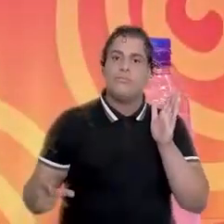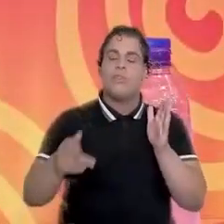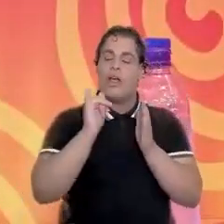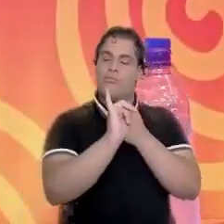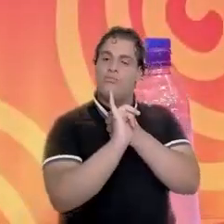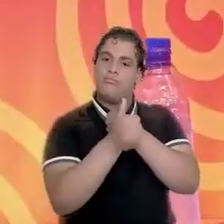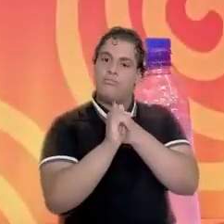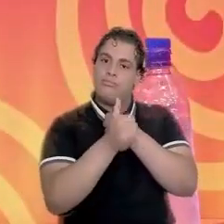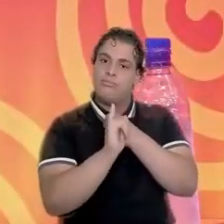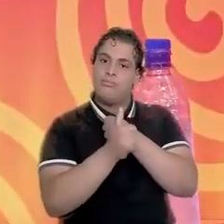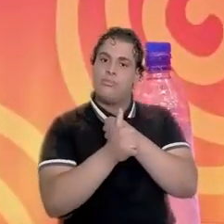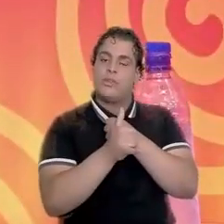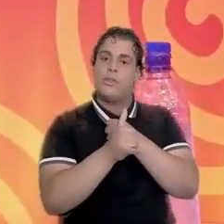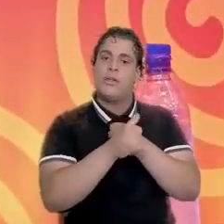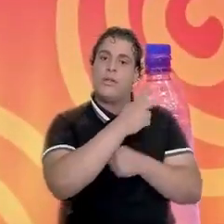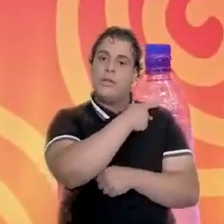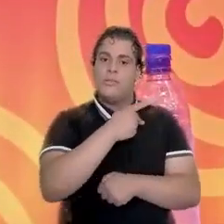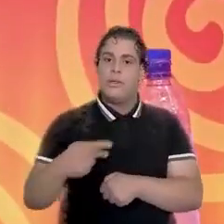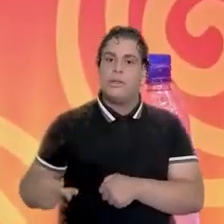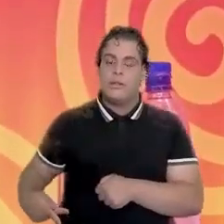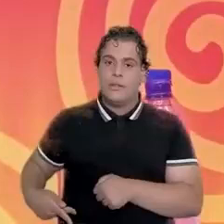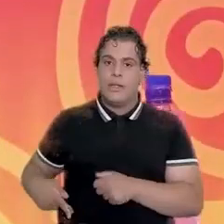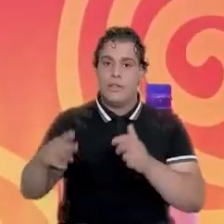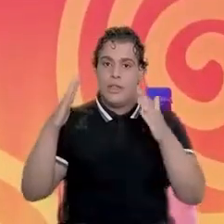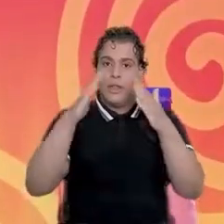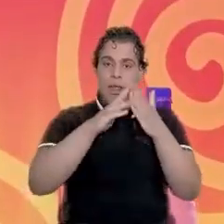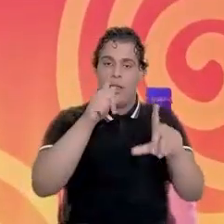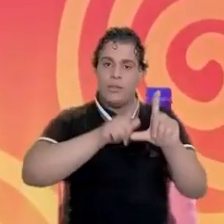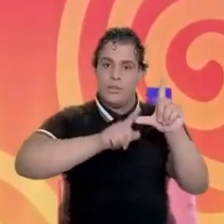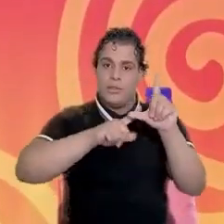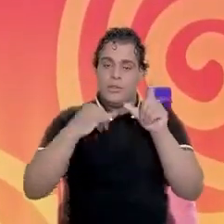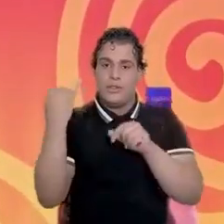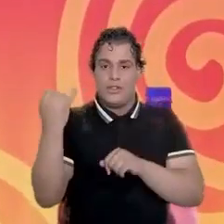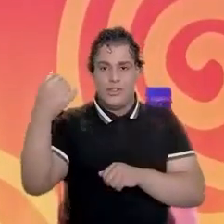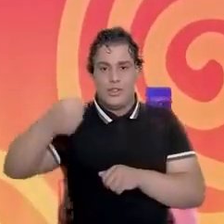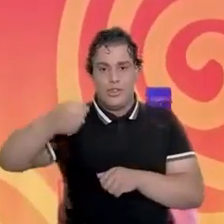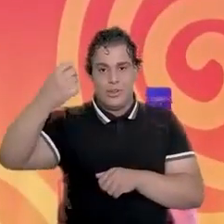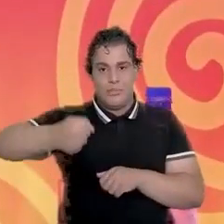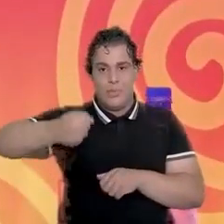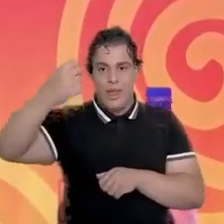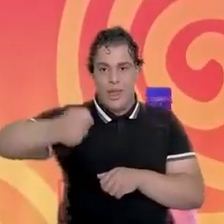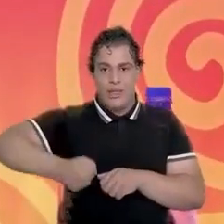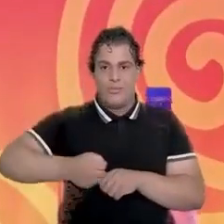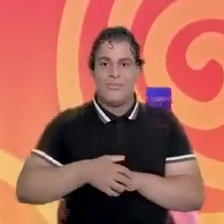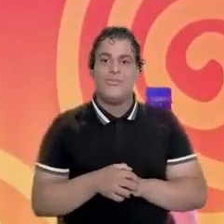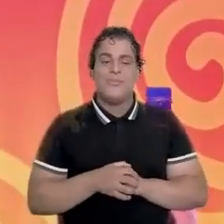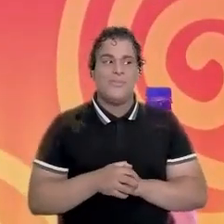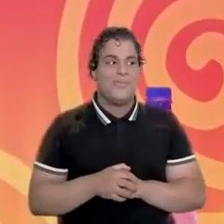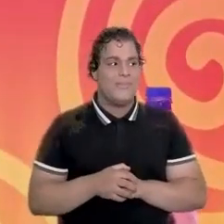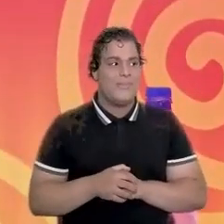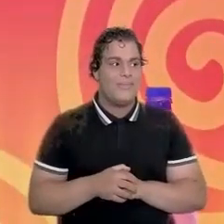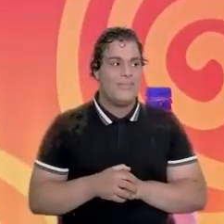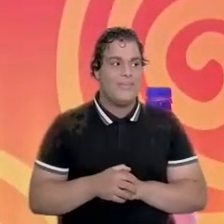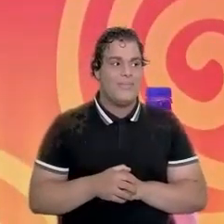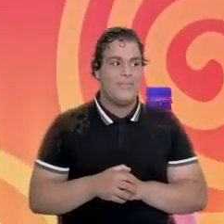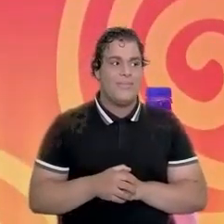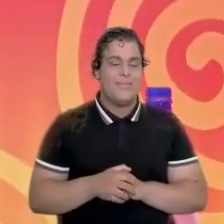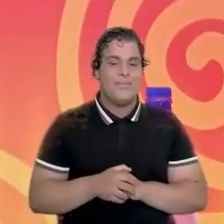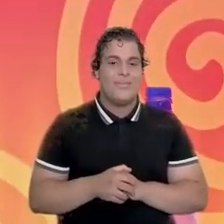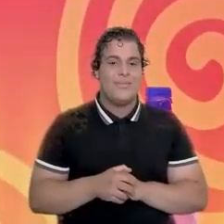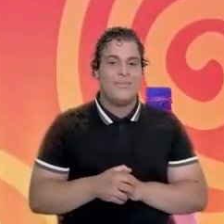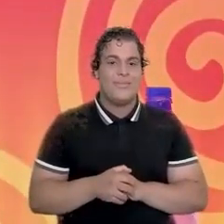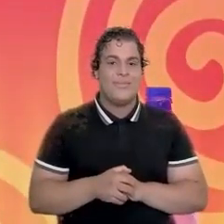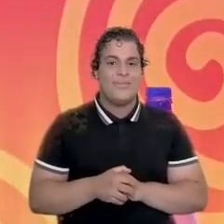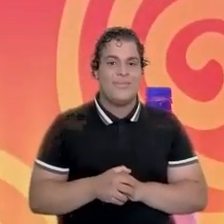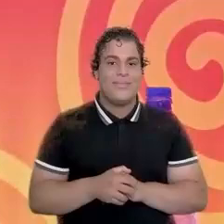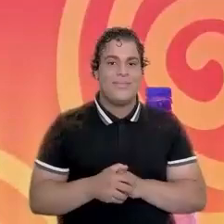contista. É presidente da Academia Ibiaense de Letras, já na sua 3ª gestão. É vice-presidente da Associação